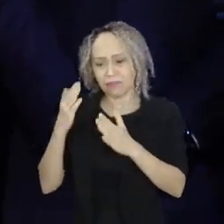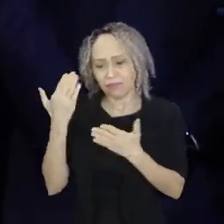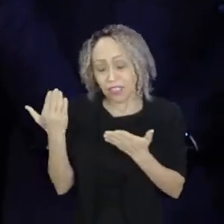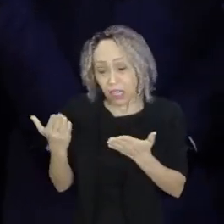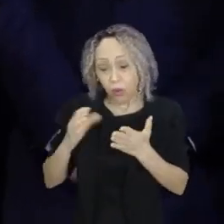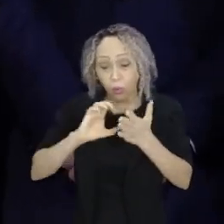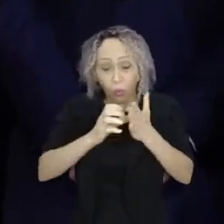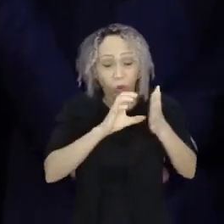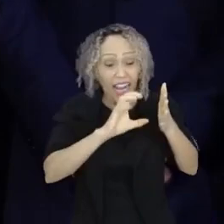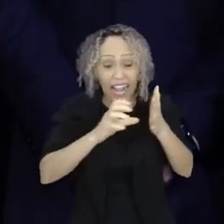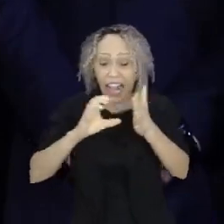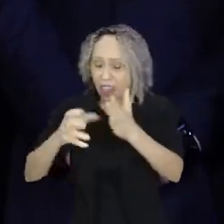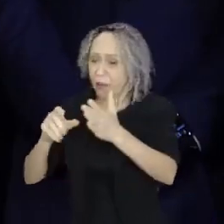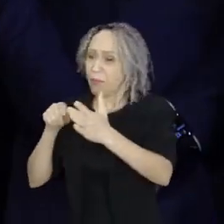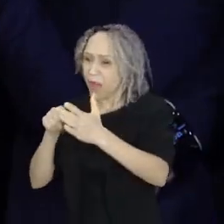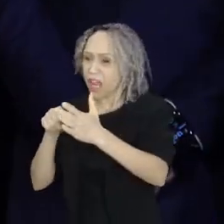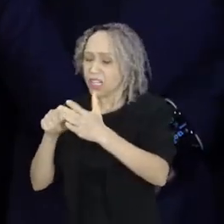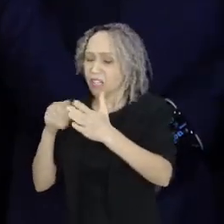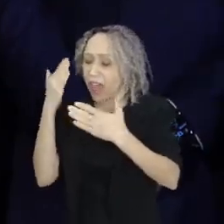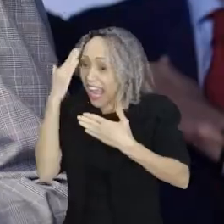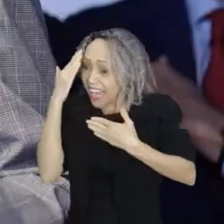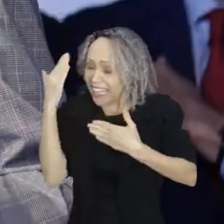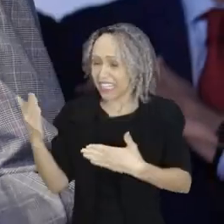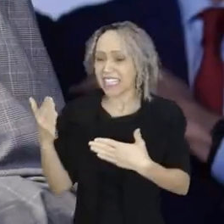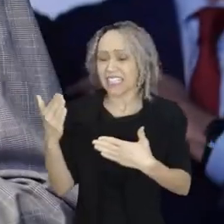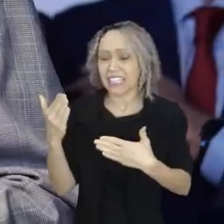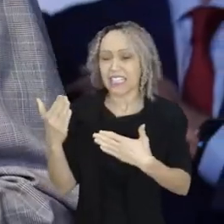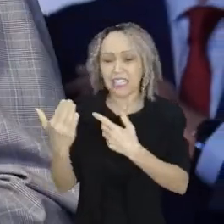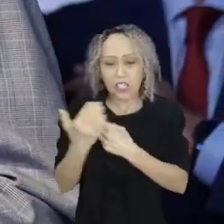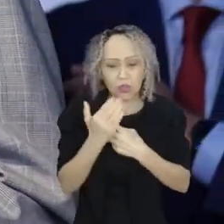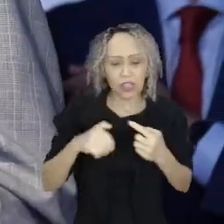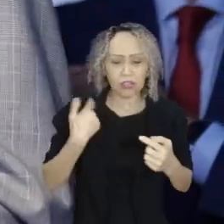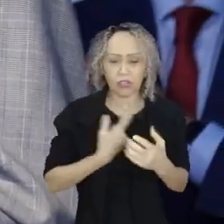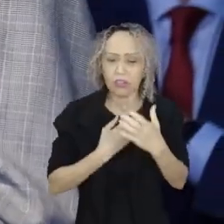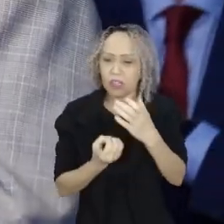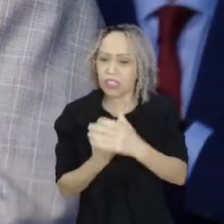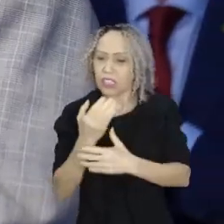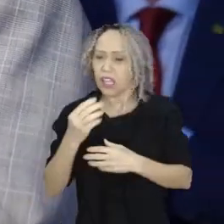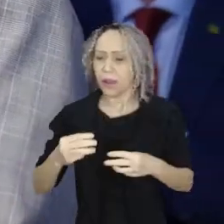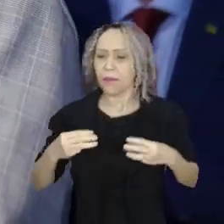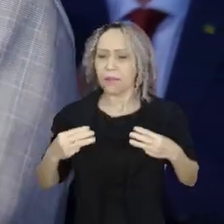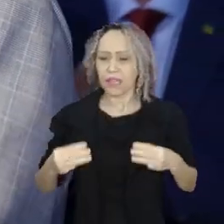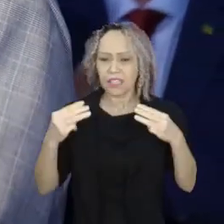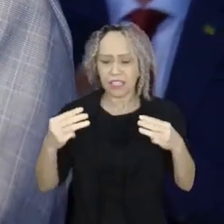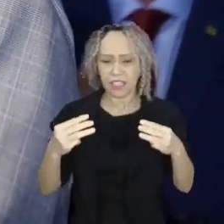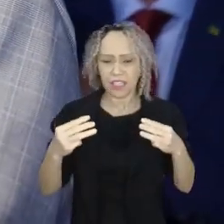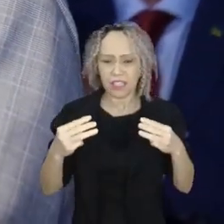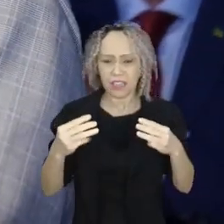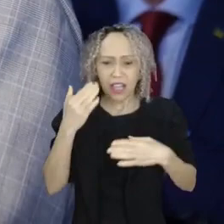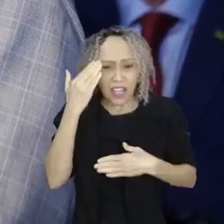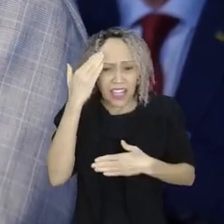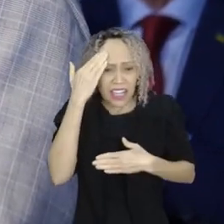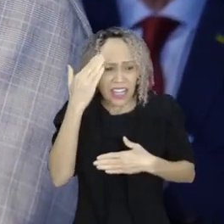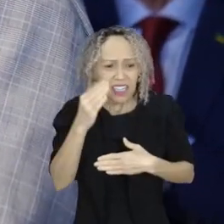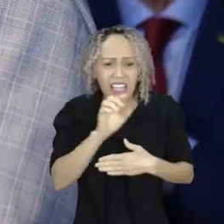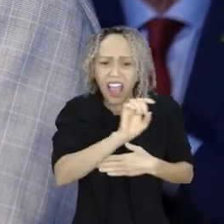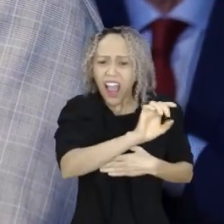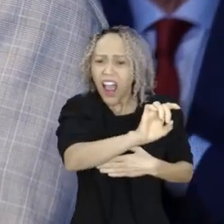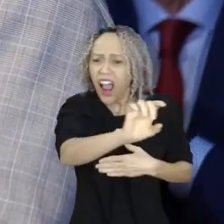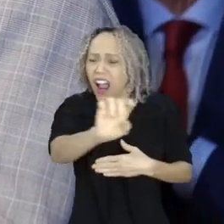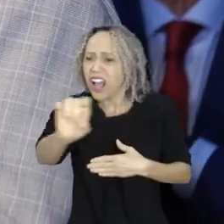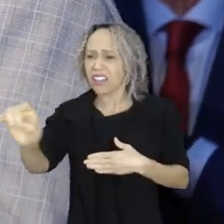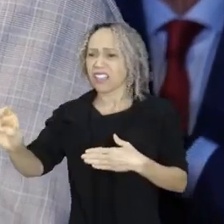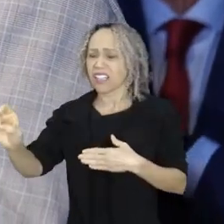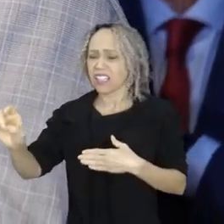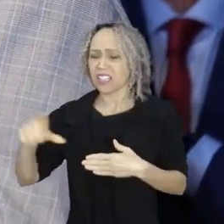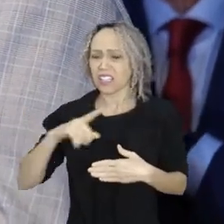ministério. Quero agradecer aos companheiros líderes do partido que tiveram a proeza de se juntar para aprovar uma PEC